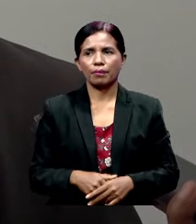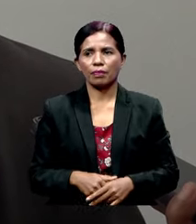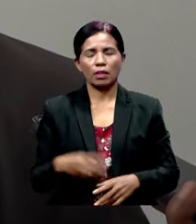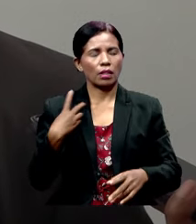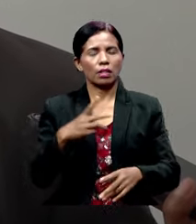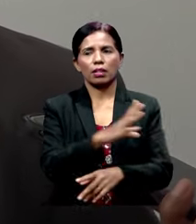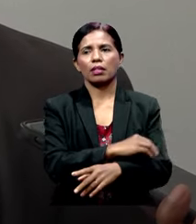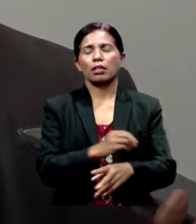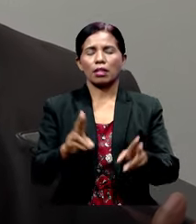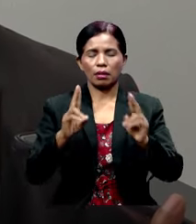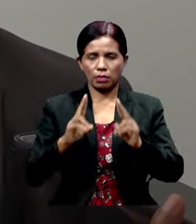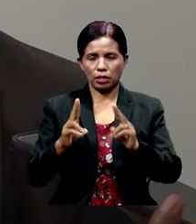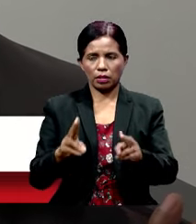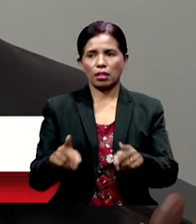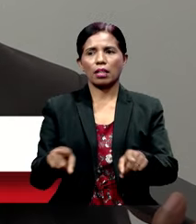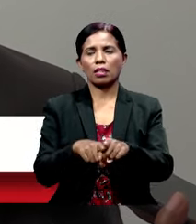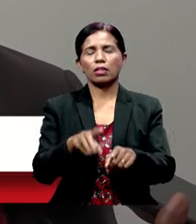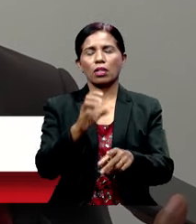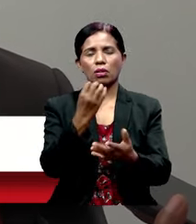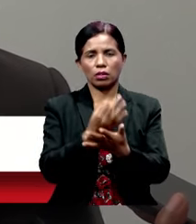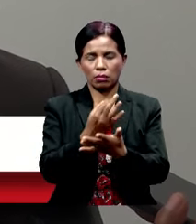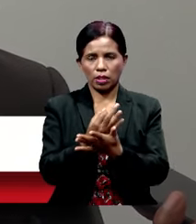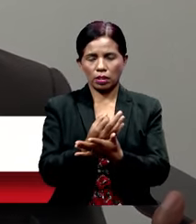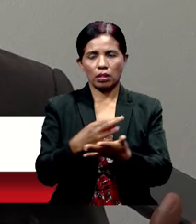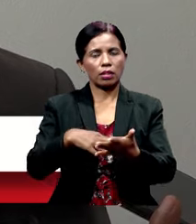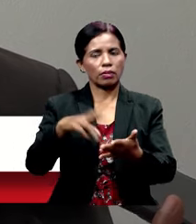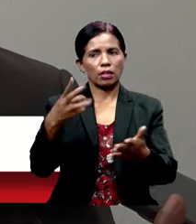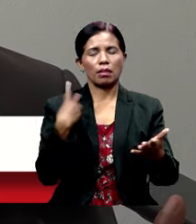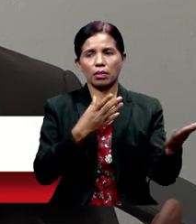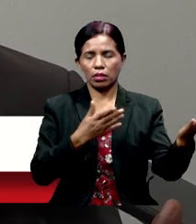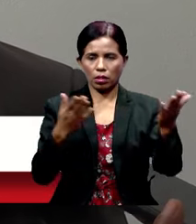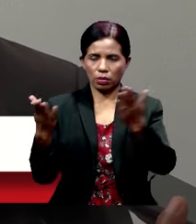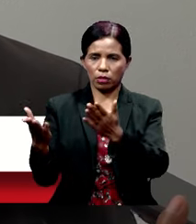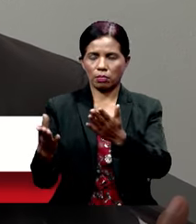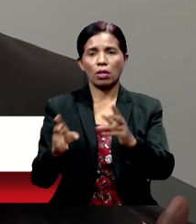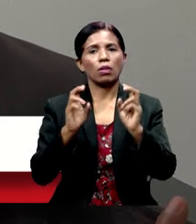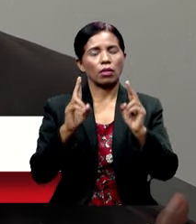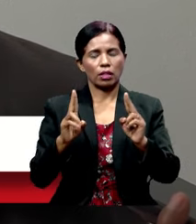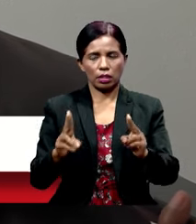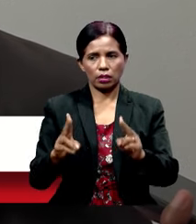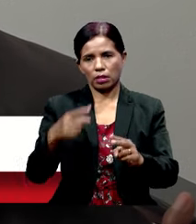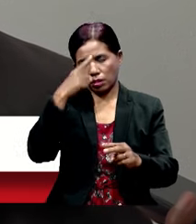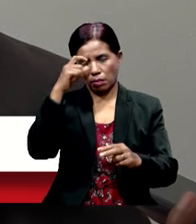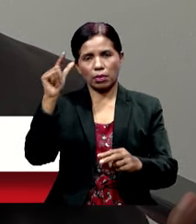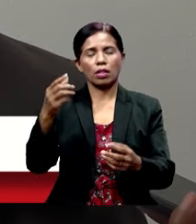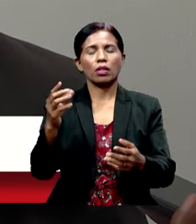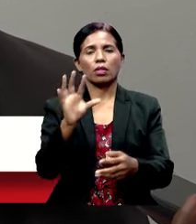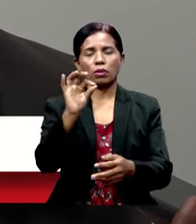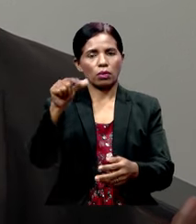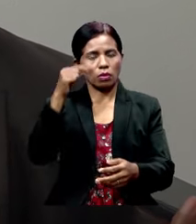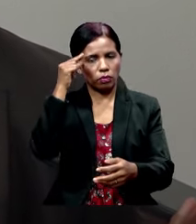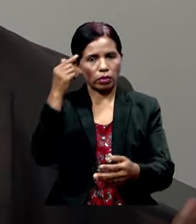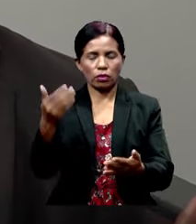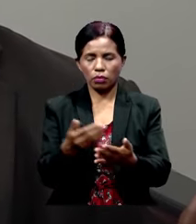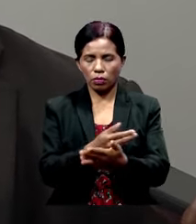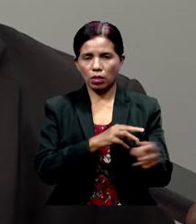também caráter urgência, mas quando tem o orçamento retificativo, a melhor coisa é o caráter urgência, também não no governo FOM, a alteração do